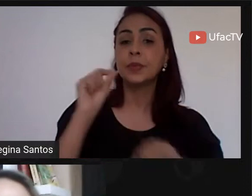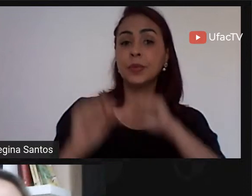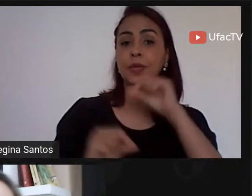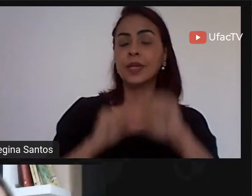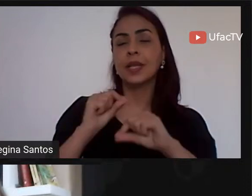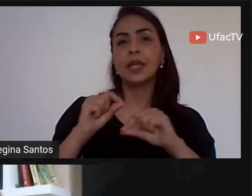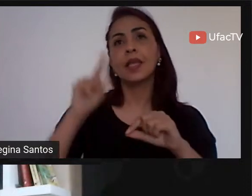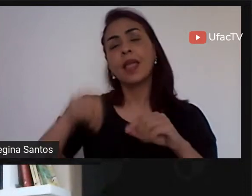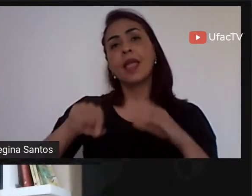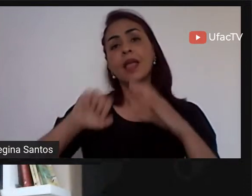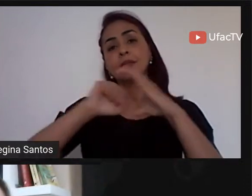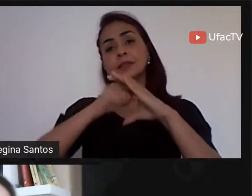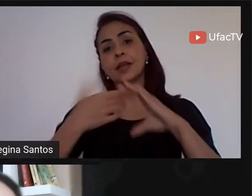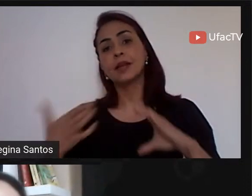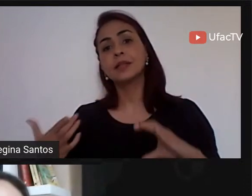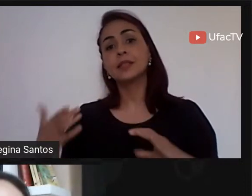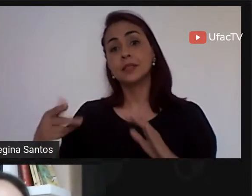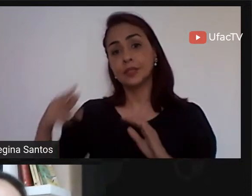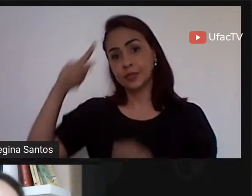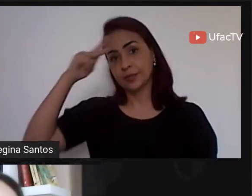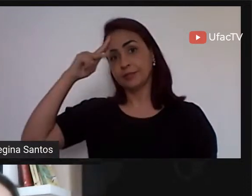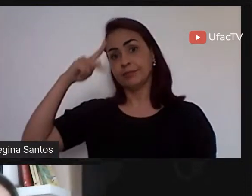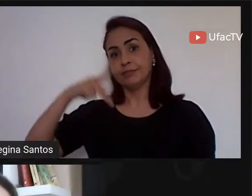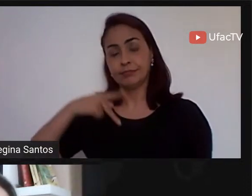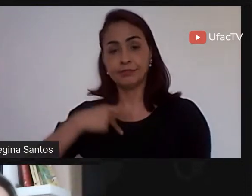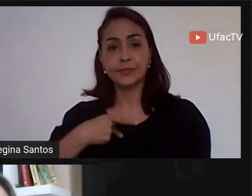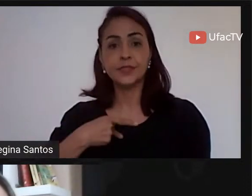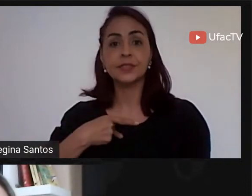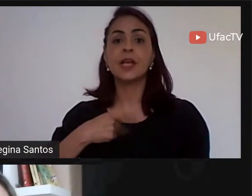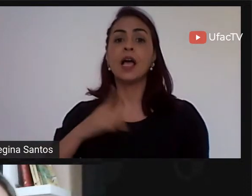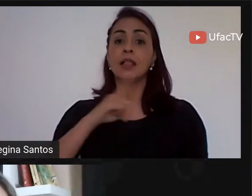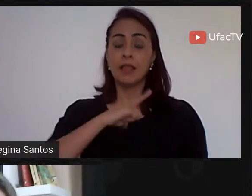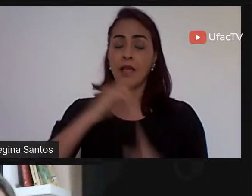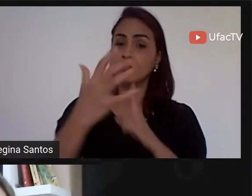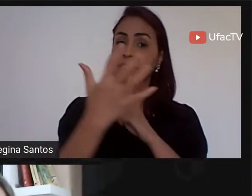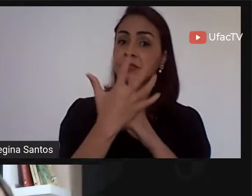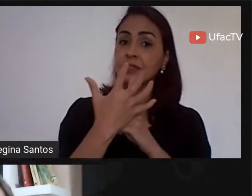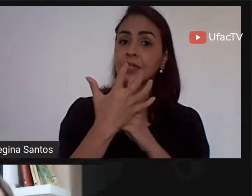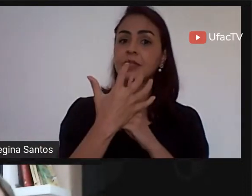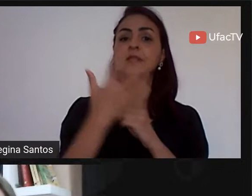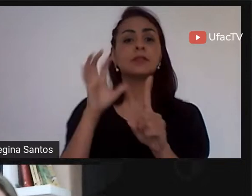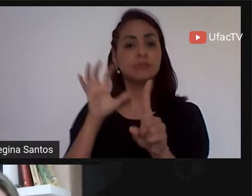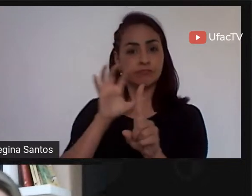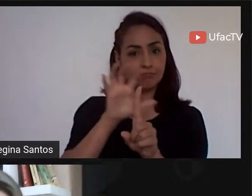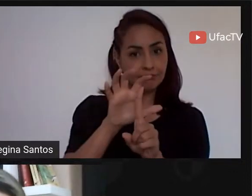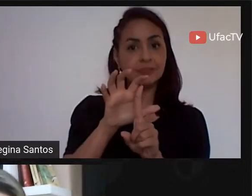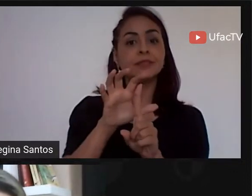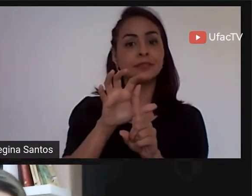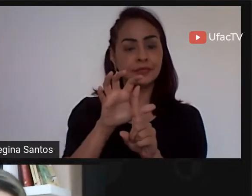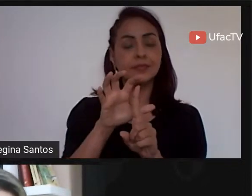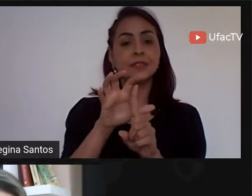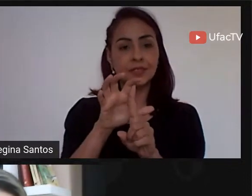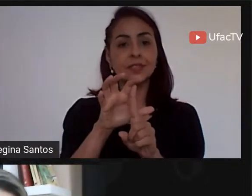também, então tem forças internas, forças externas, forças pessoais que atuam constantemente nessa reformulação,